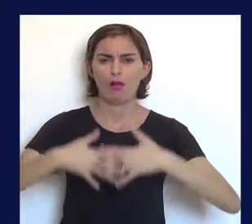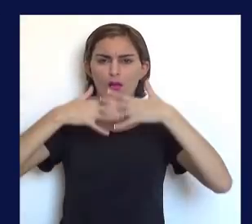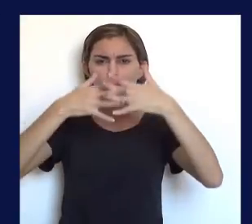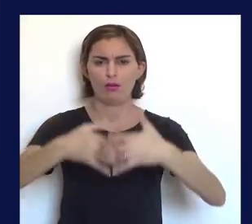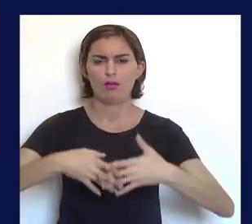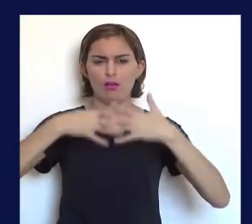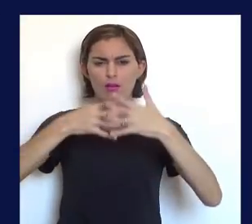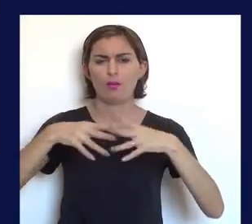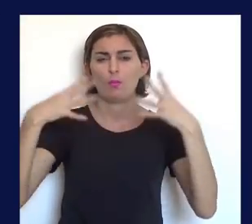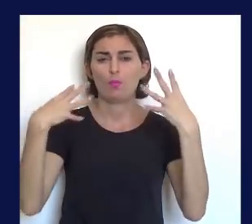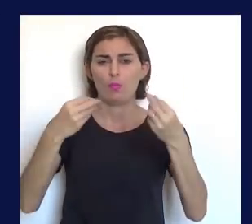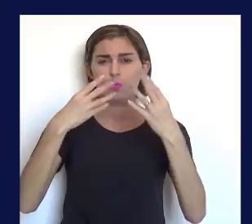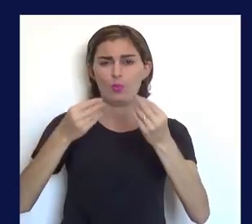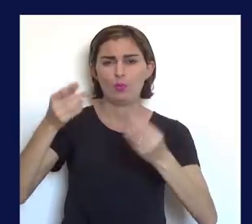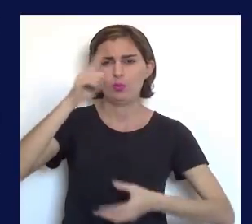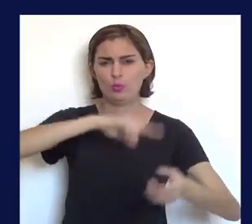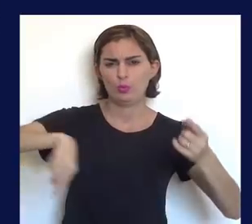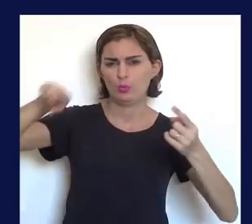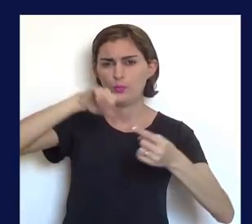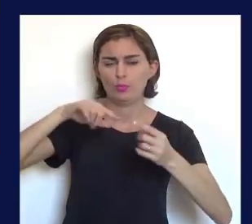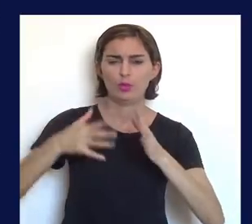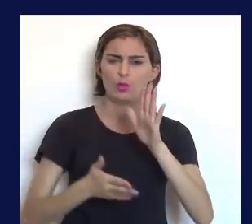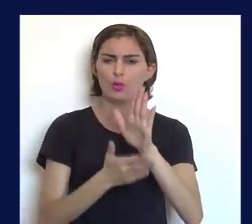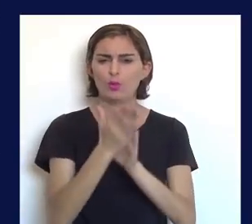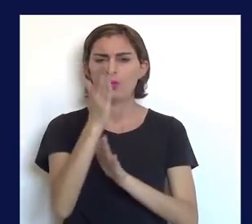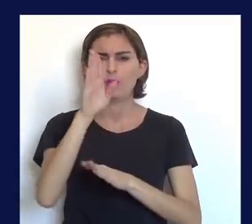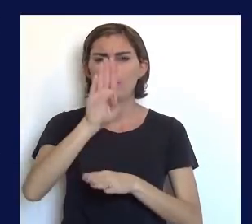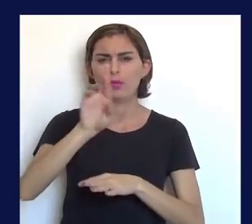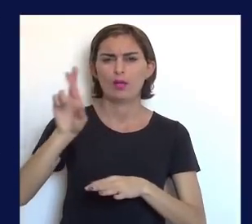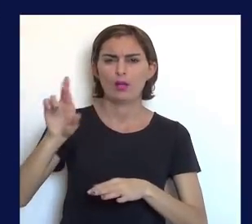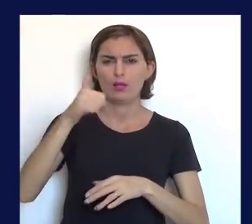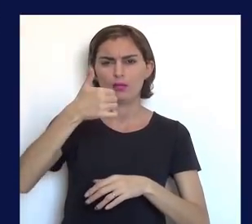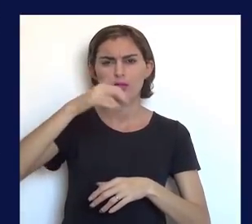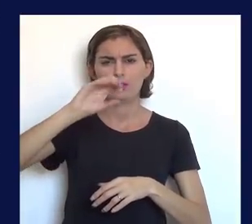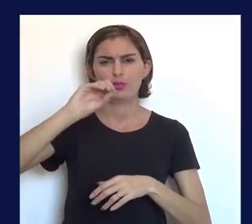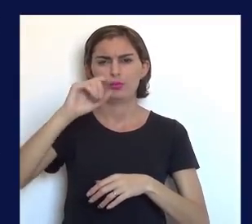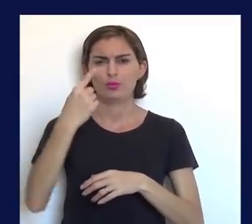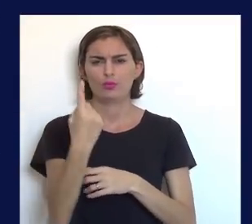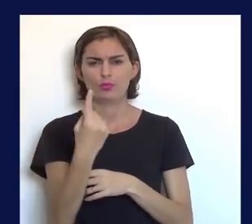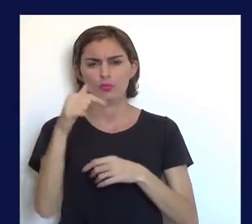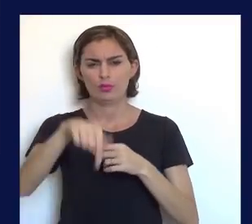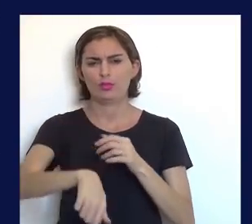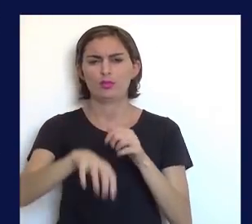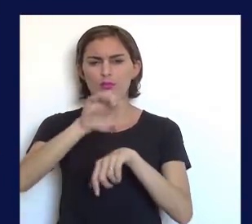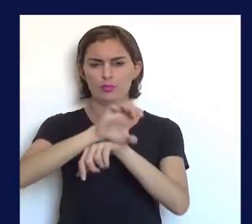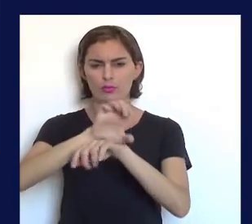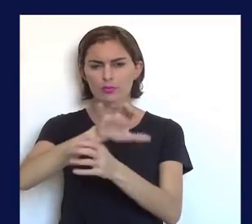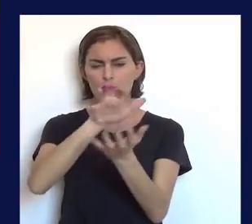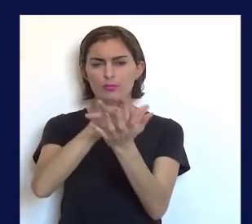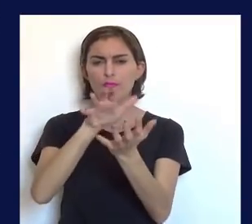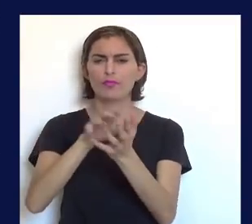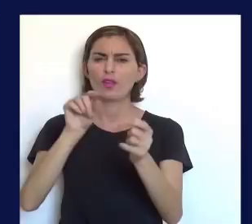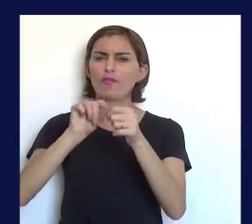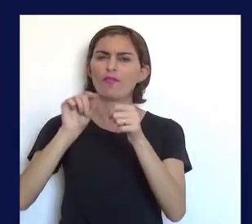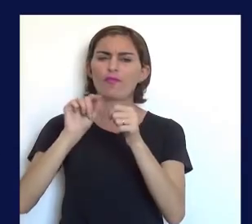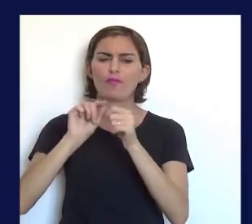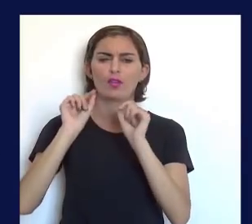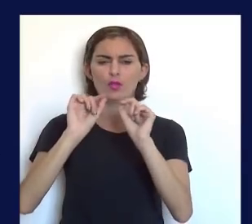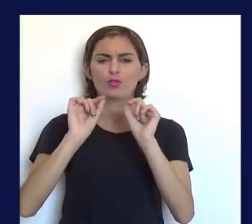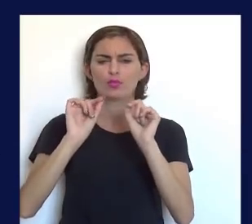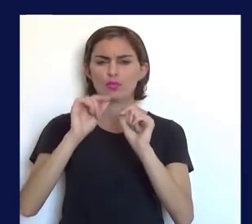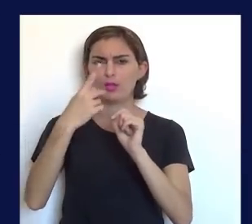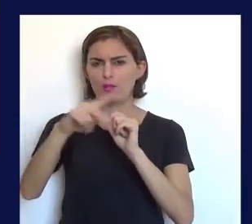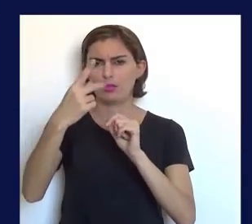caminhão cheio de pneus, trafegando pela BR-101 daqui do estado do Pernambuco, que faz com